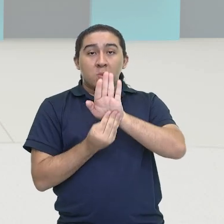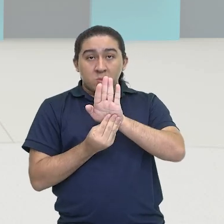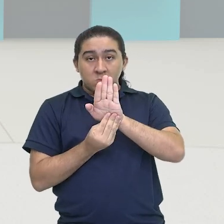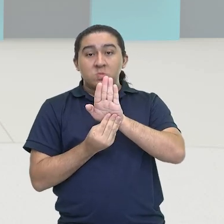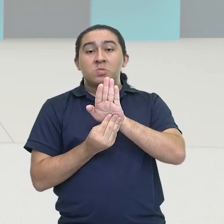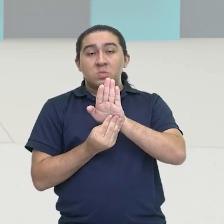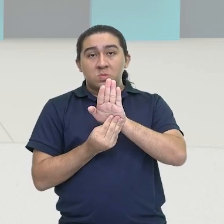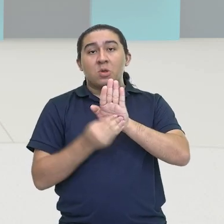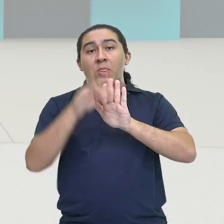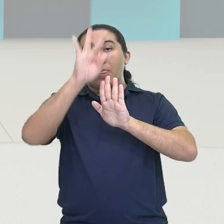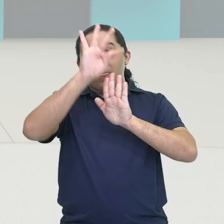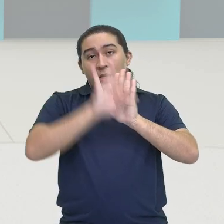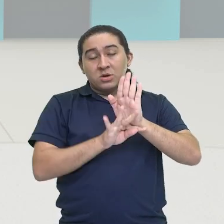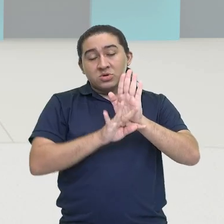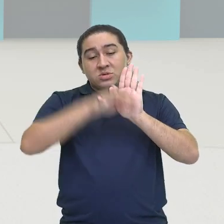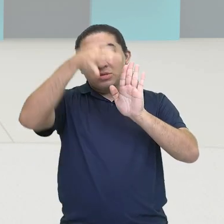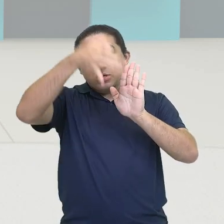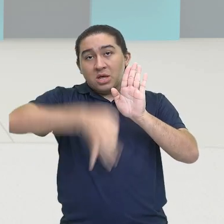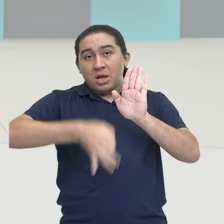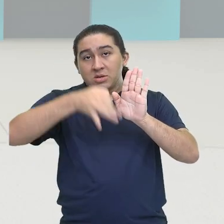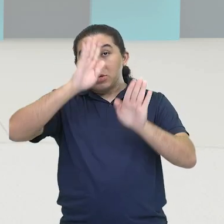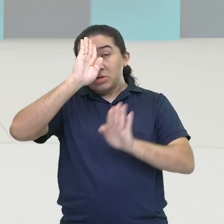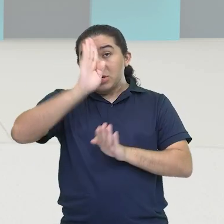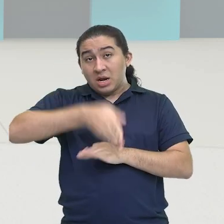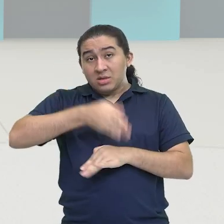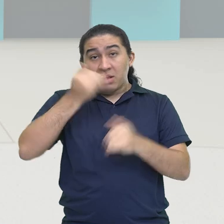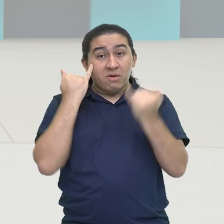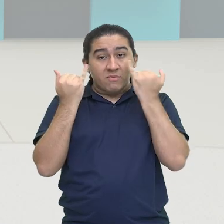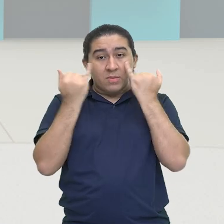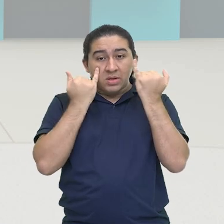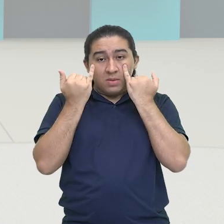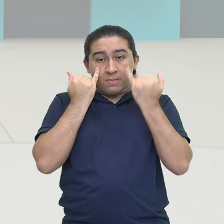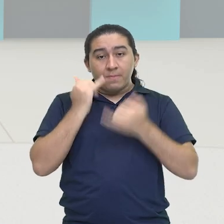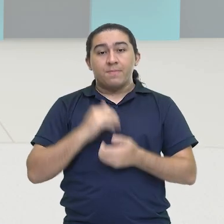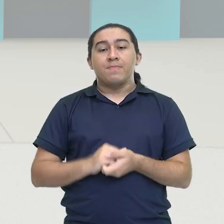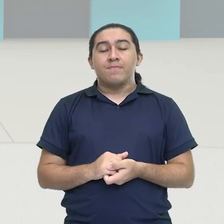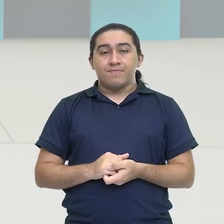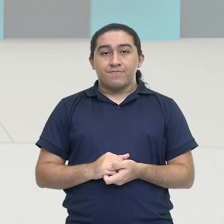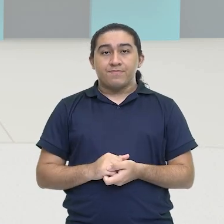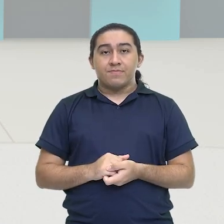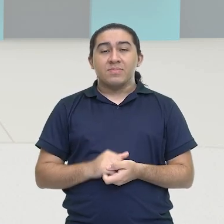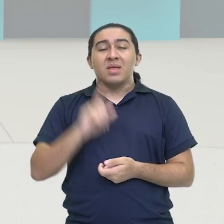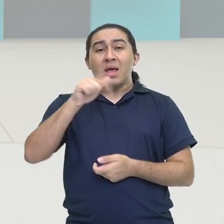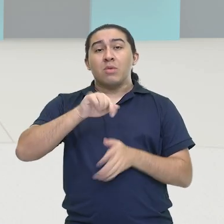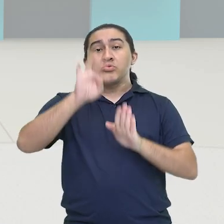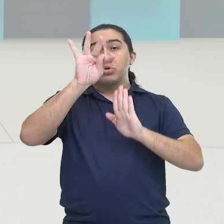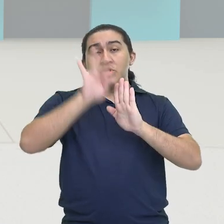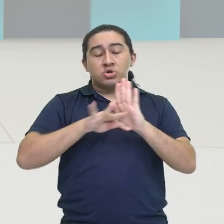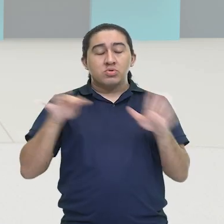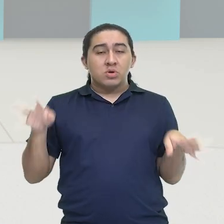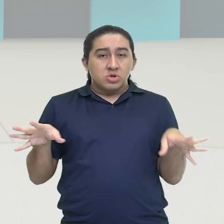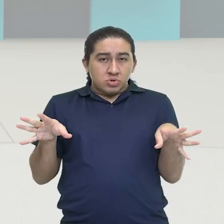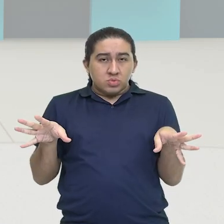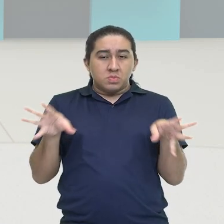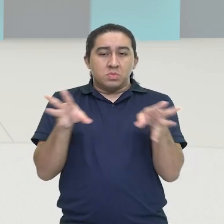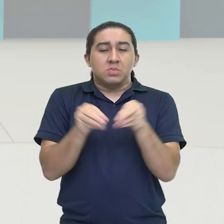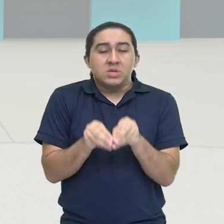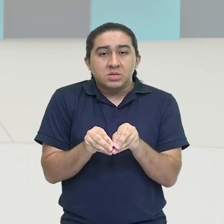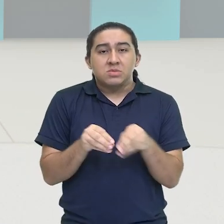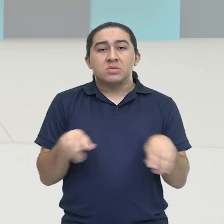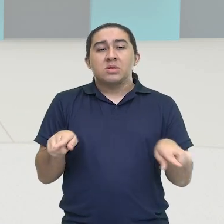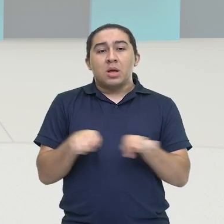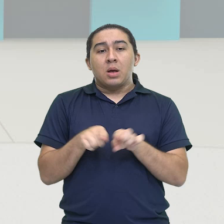sintético, texto conciso e objetivo, então é um texto bem resumido,